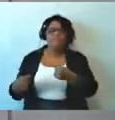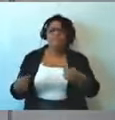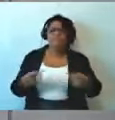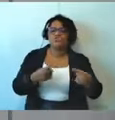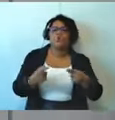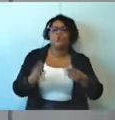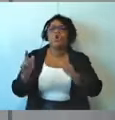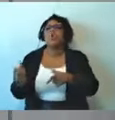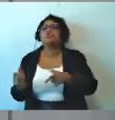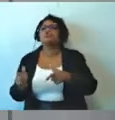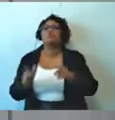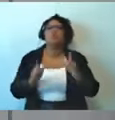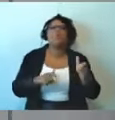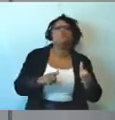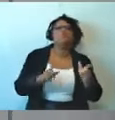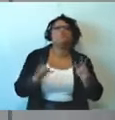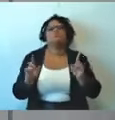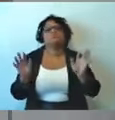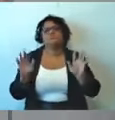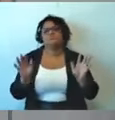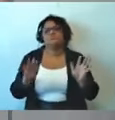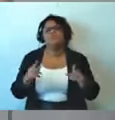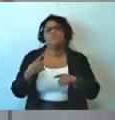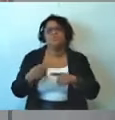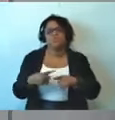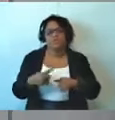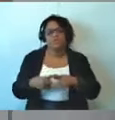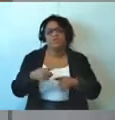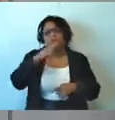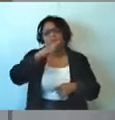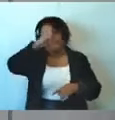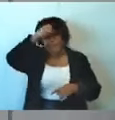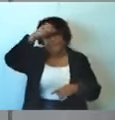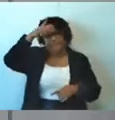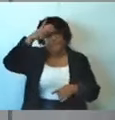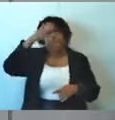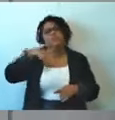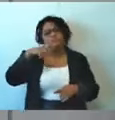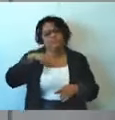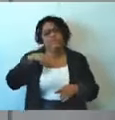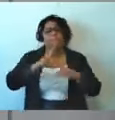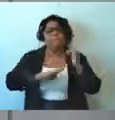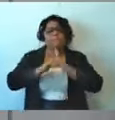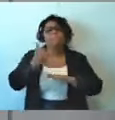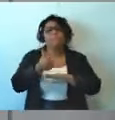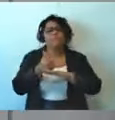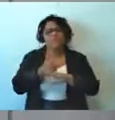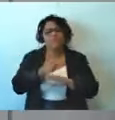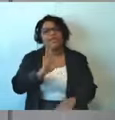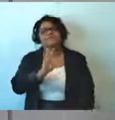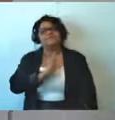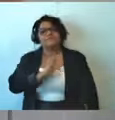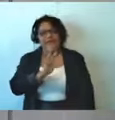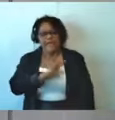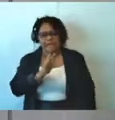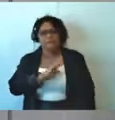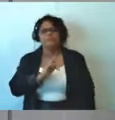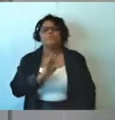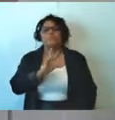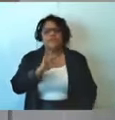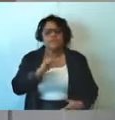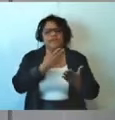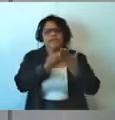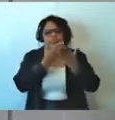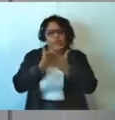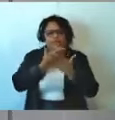não vai colocar, porque eu acho que a prefeitura, ela tem pessoas capacitadas, técnicos, e vão fazer um estudo adequado, onde pode ser colocado,